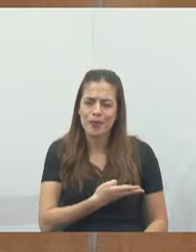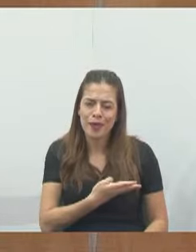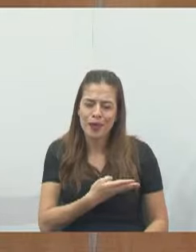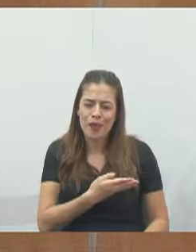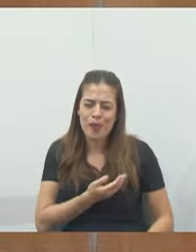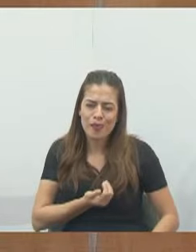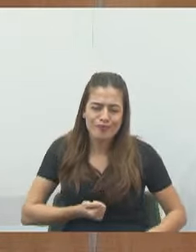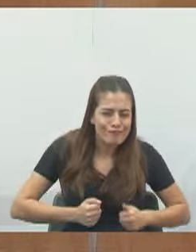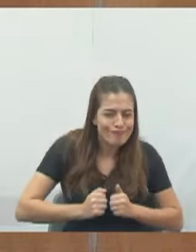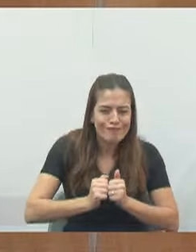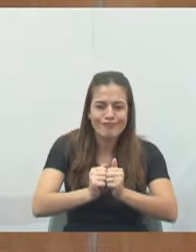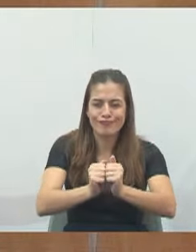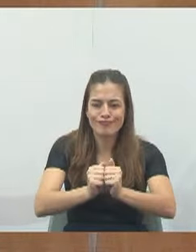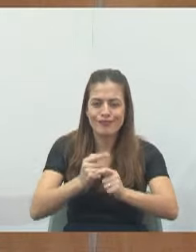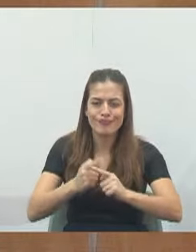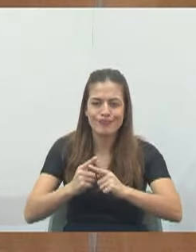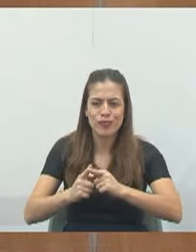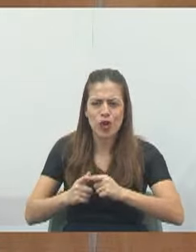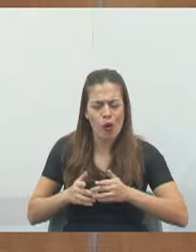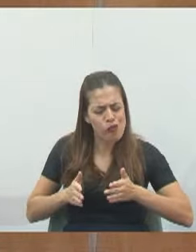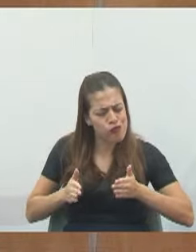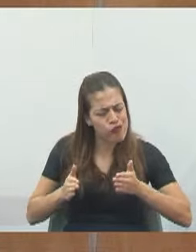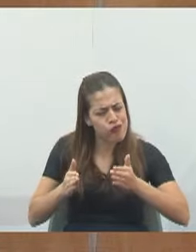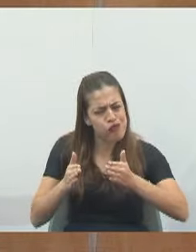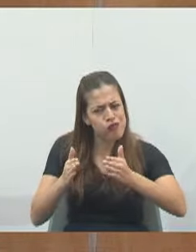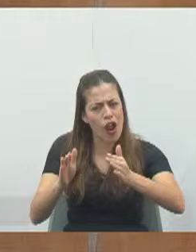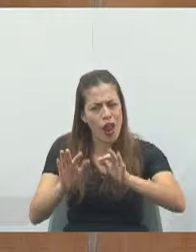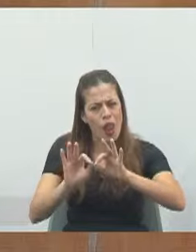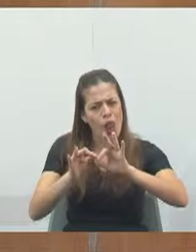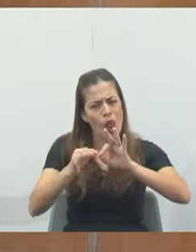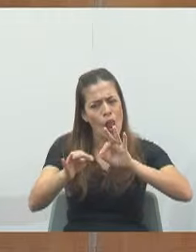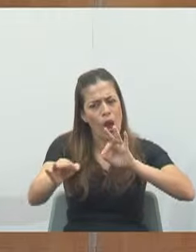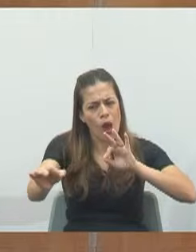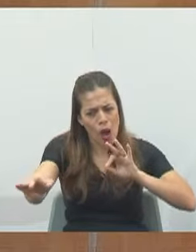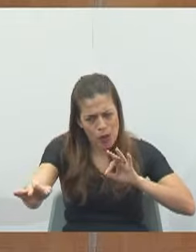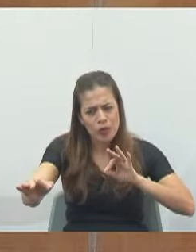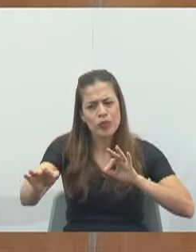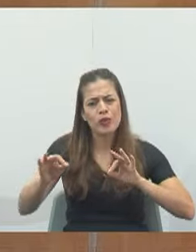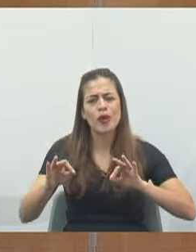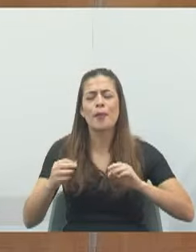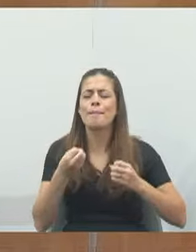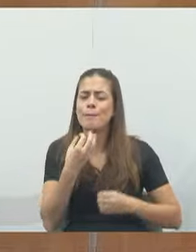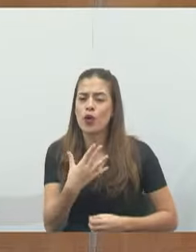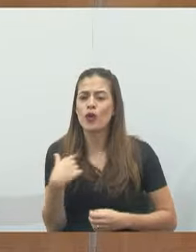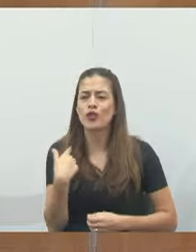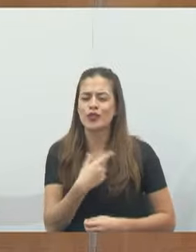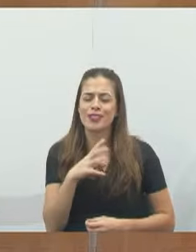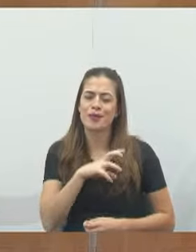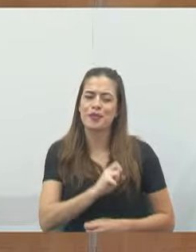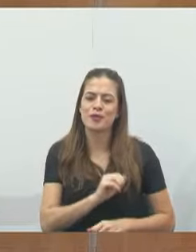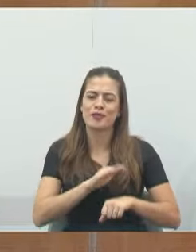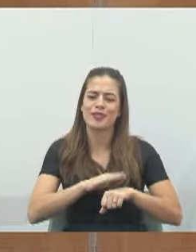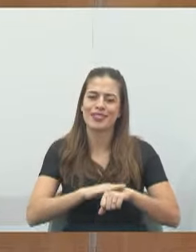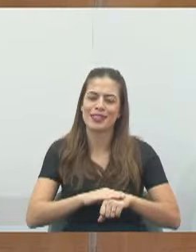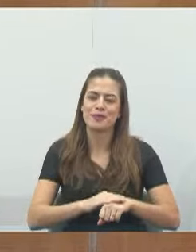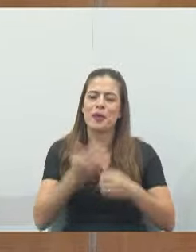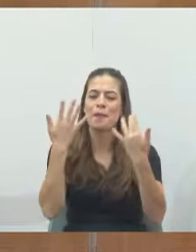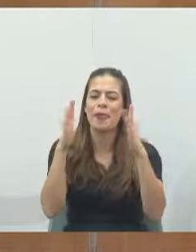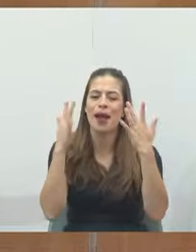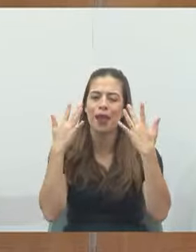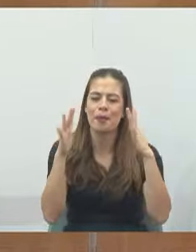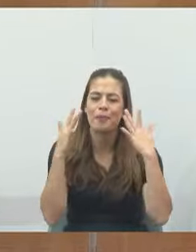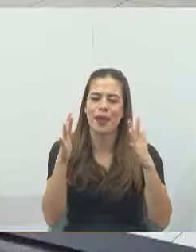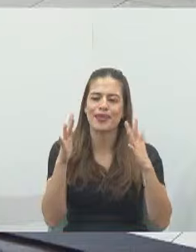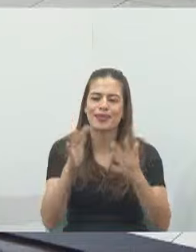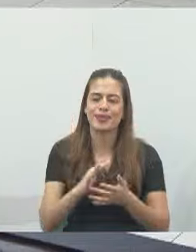sigamos juntos, porque a jornada não é pequena e ela é muito boa e a gente ama o que faz e faz bem feito. Parabéns.